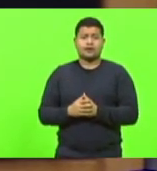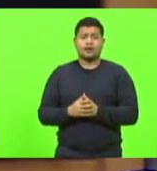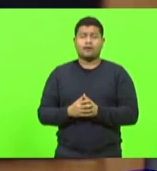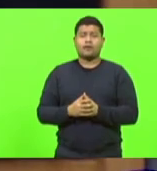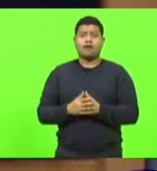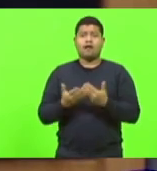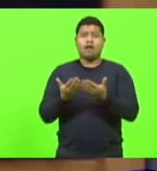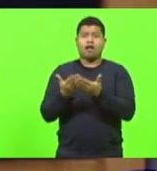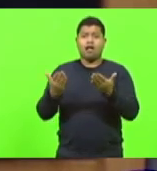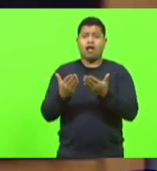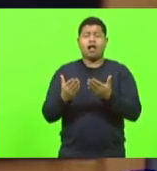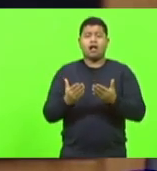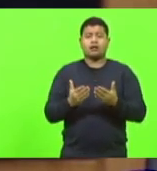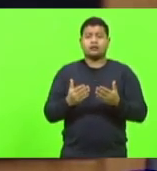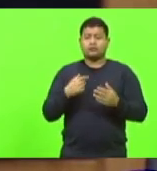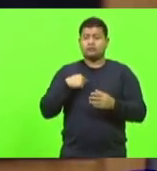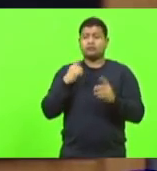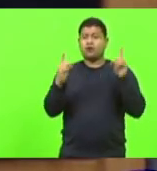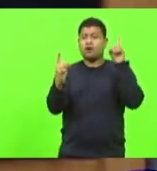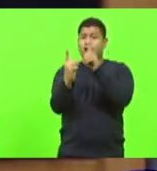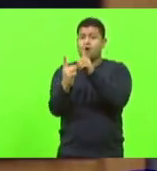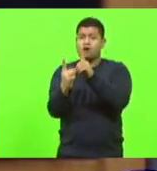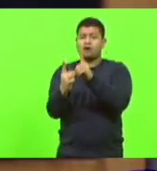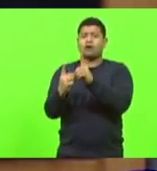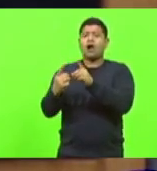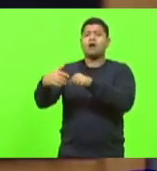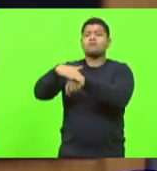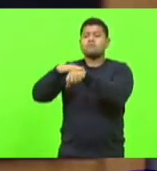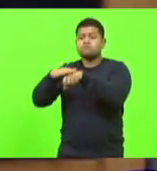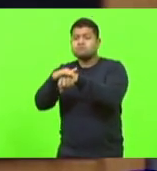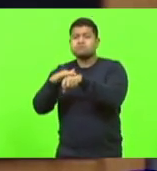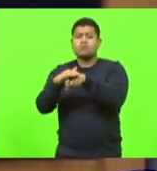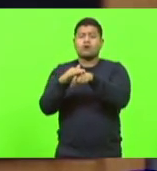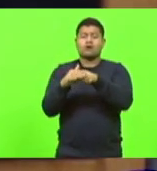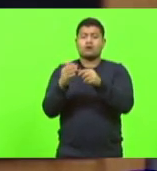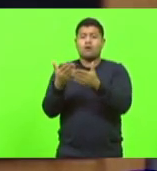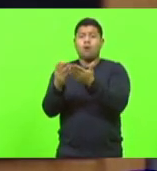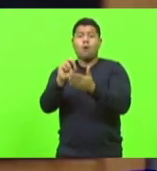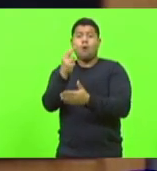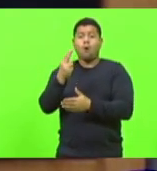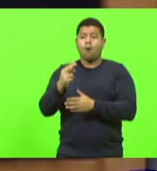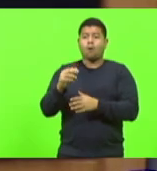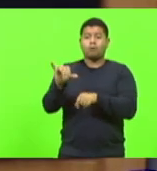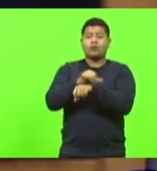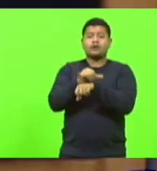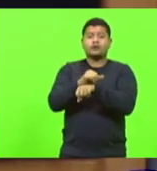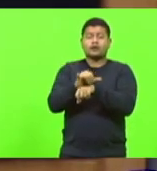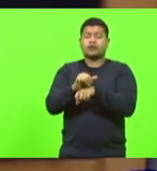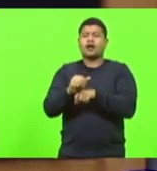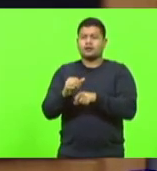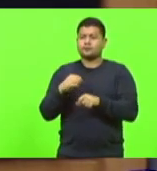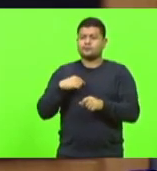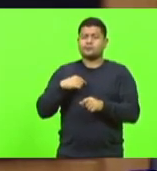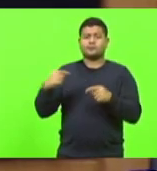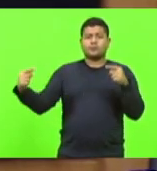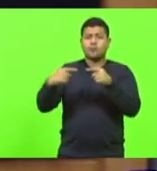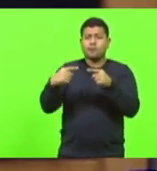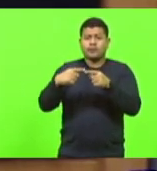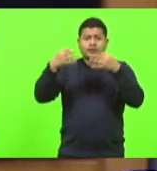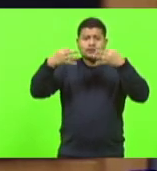encontrou com as categorias uma forma específica adequada que pudesse Juntar o útil ao